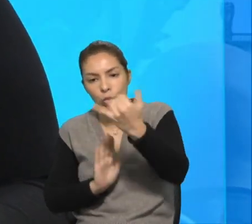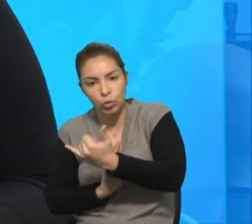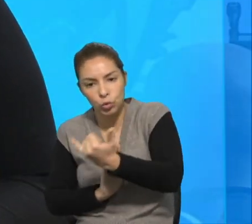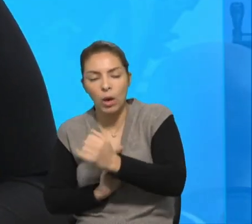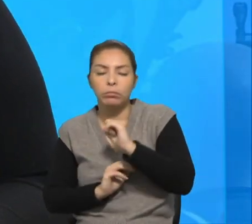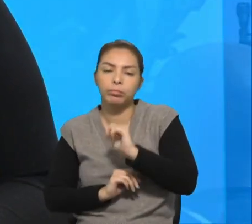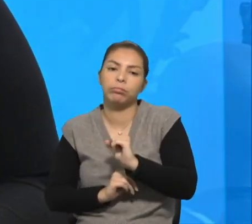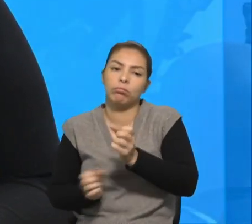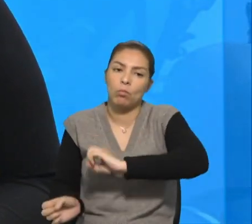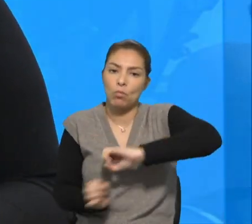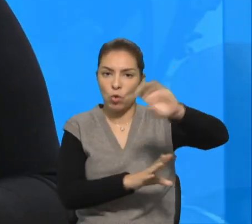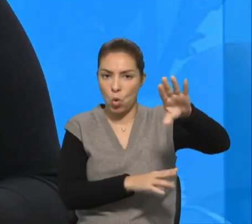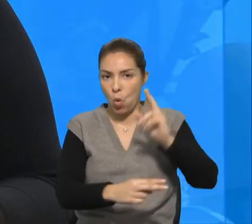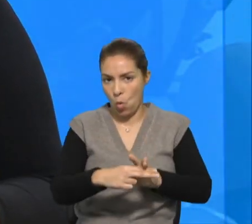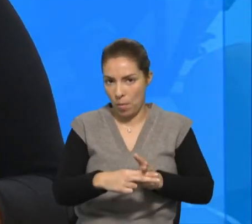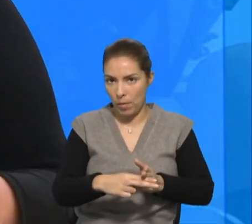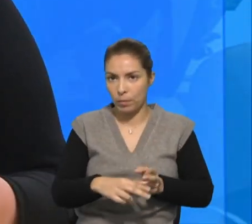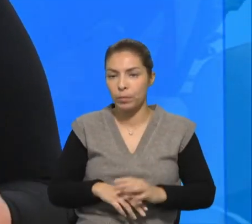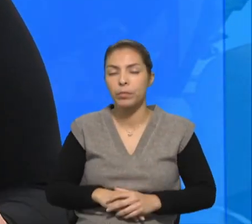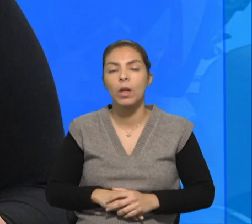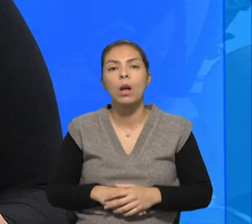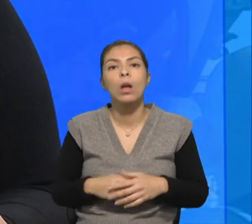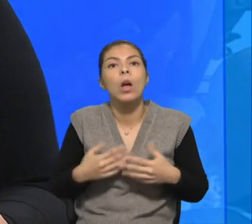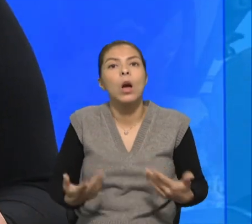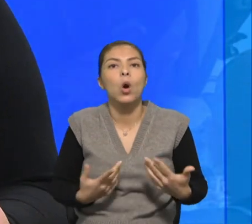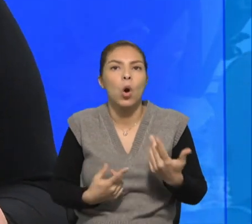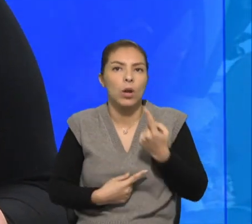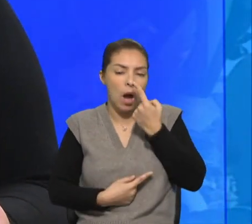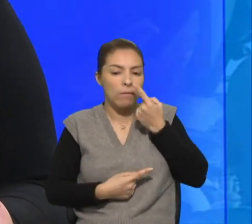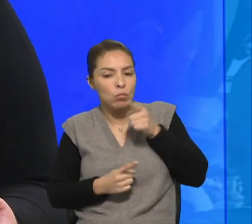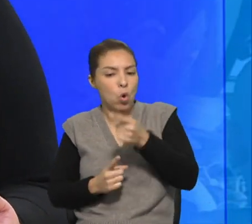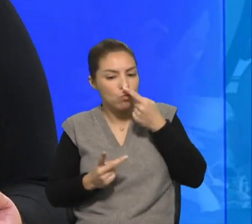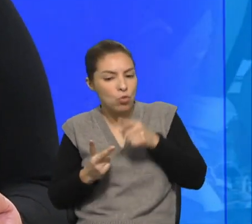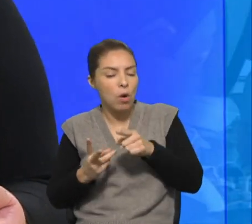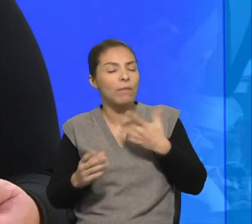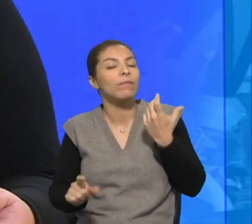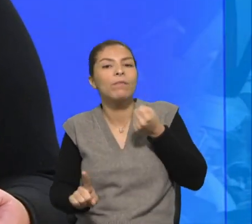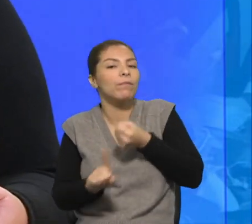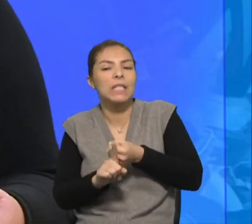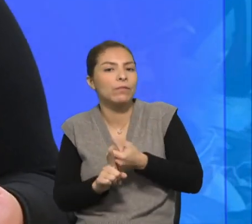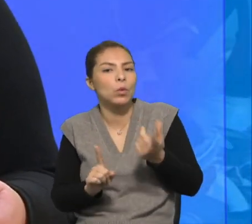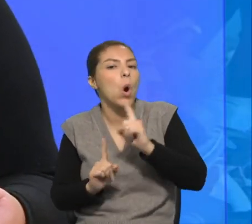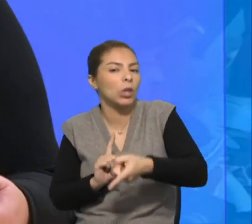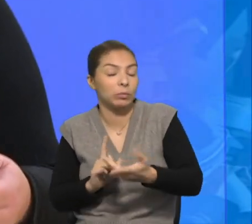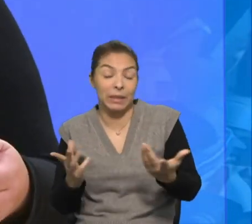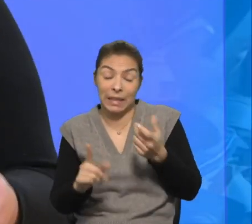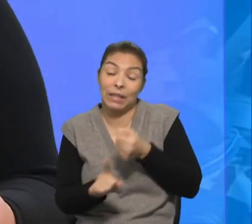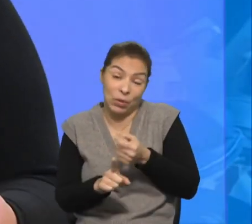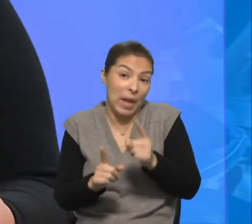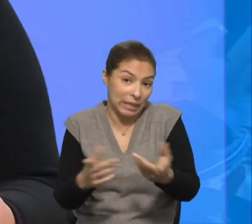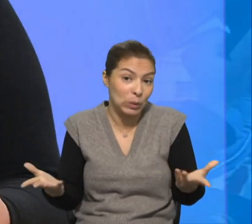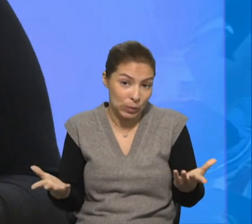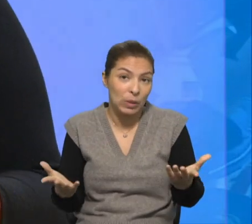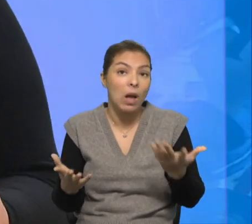para Roma. Agora, seria muito fácil nós apontarmos desde já os desafios, mas o desafio é precisamente esse, é que no